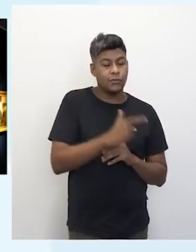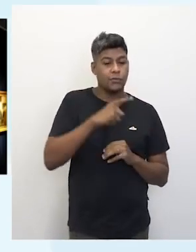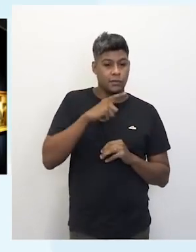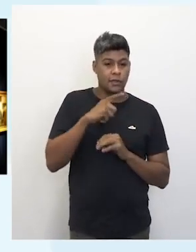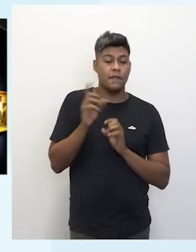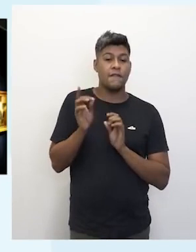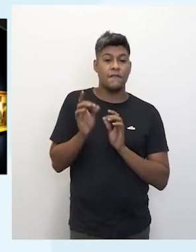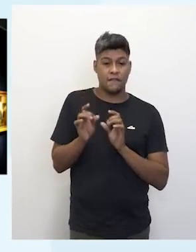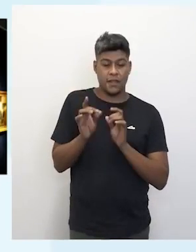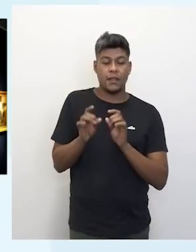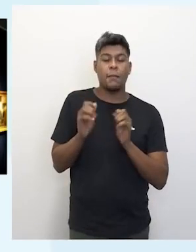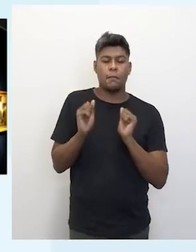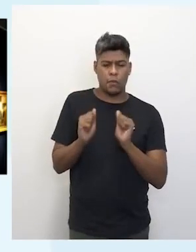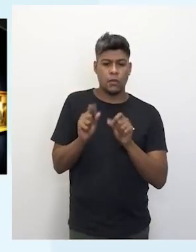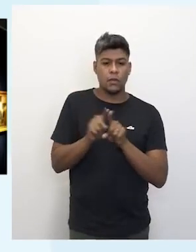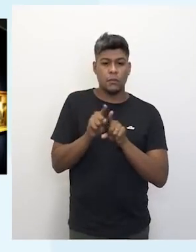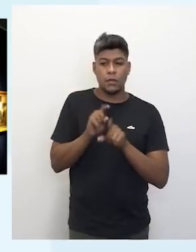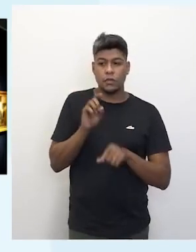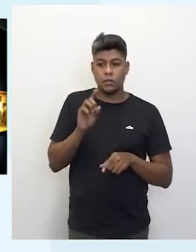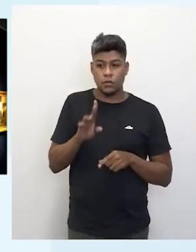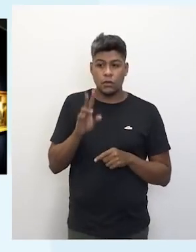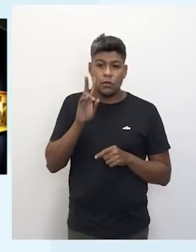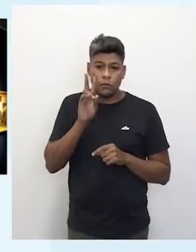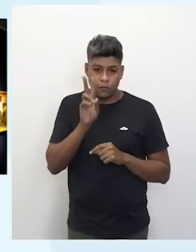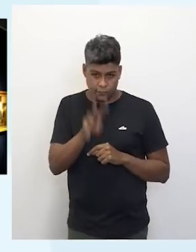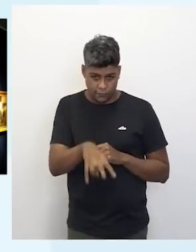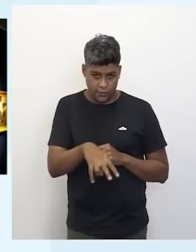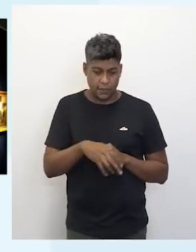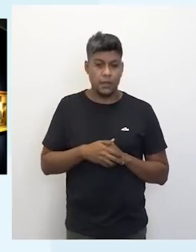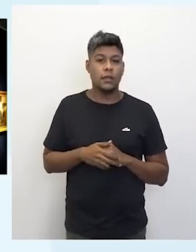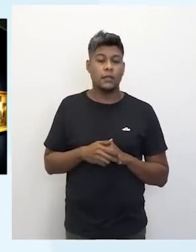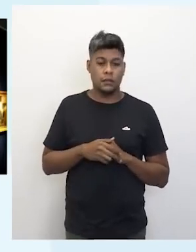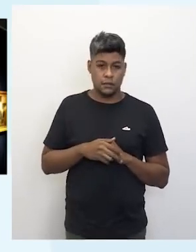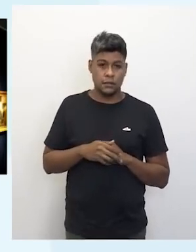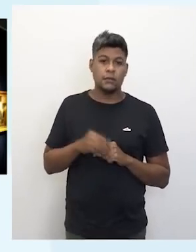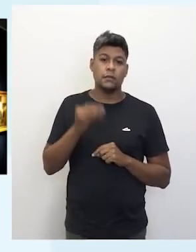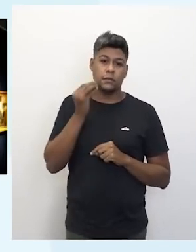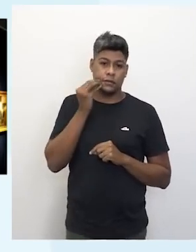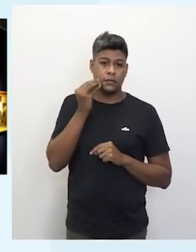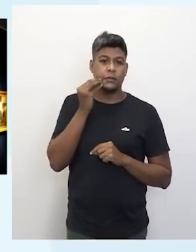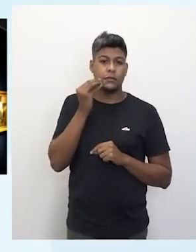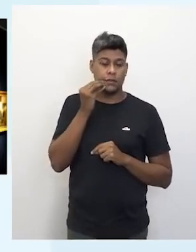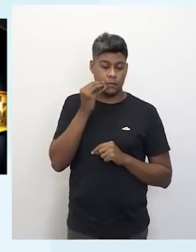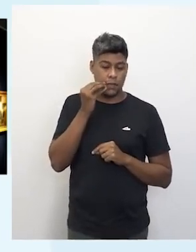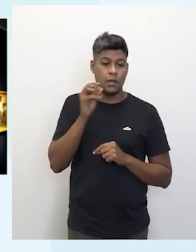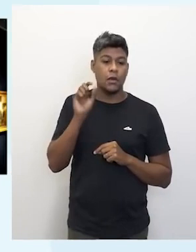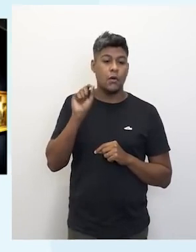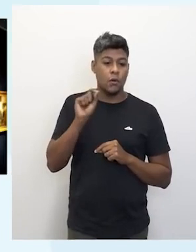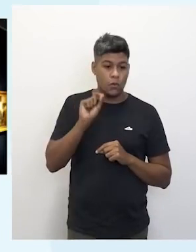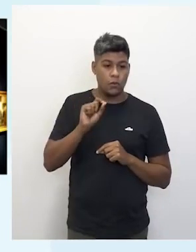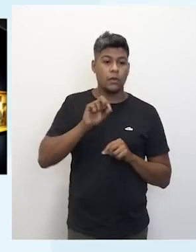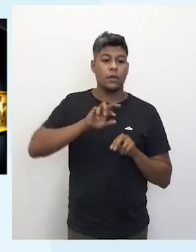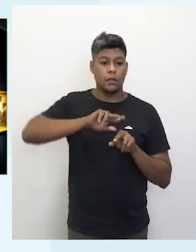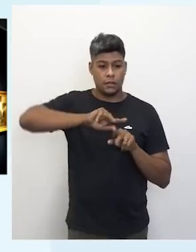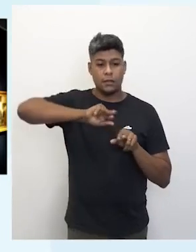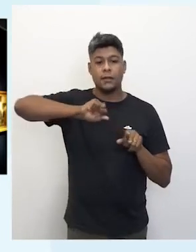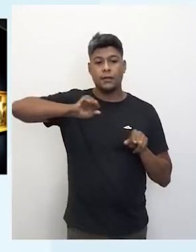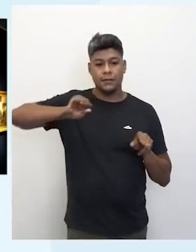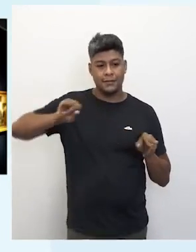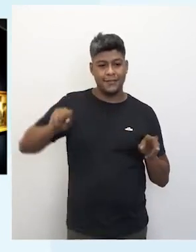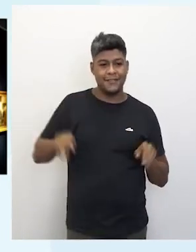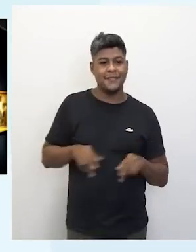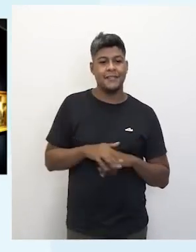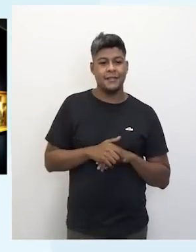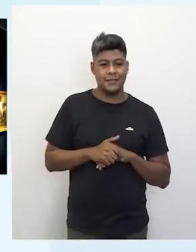também. Então, você não vai só visitar, você também pode adquirir a obra, né? Geralmente, esse é a questão da galeria,